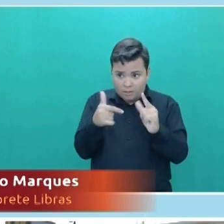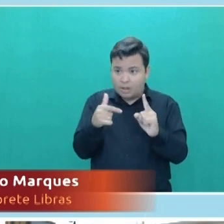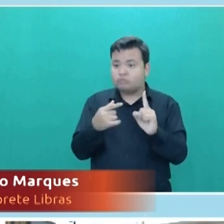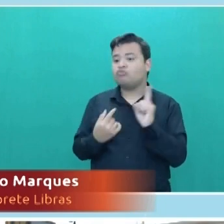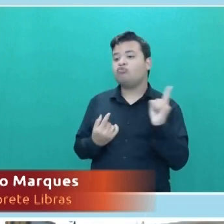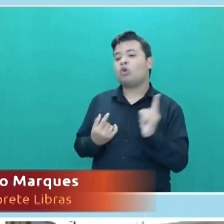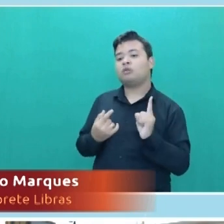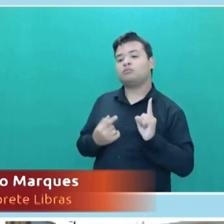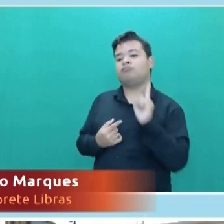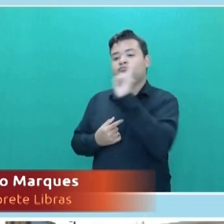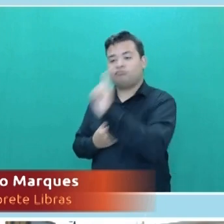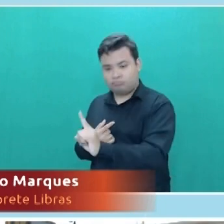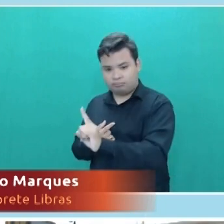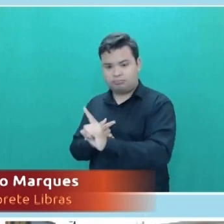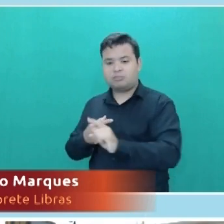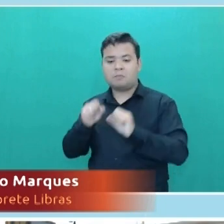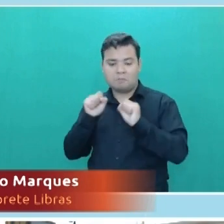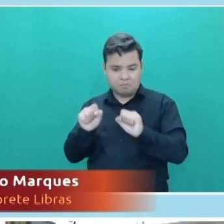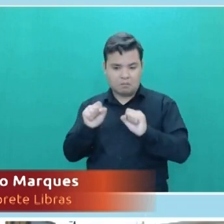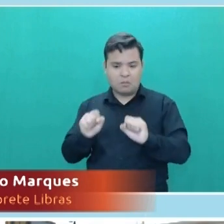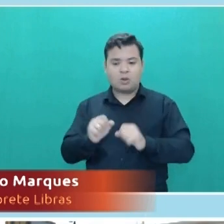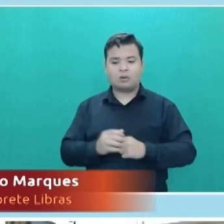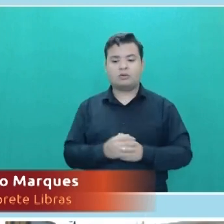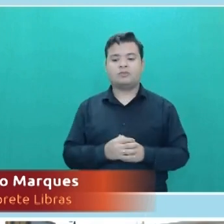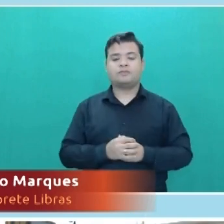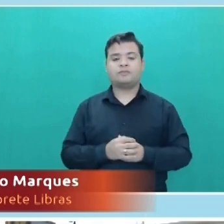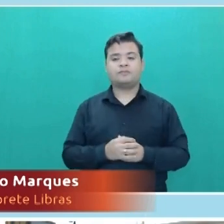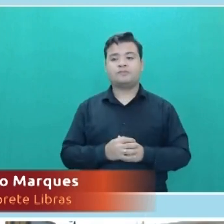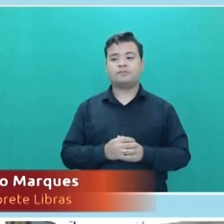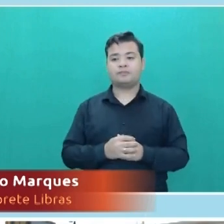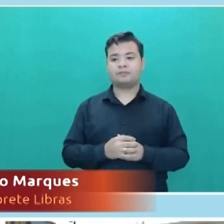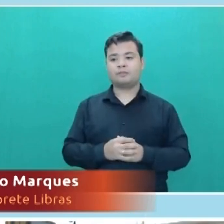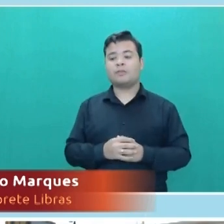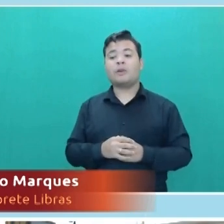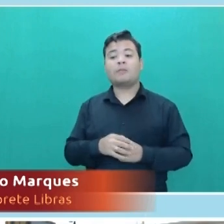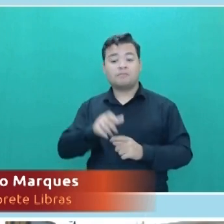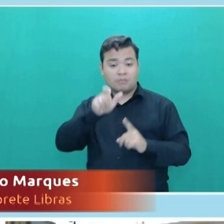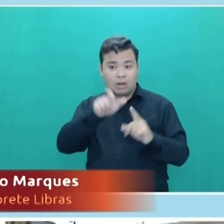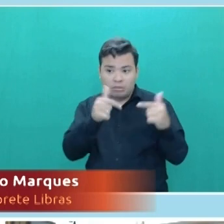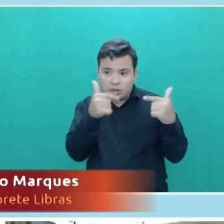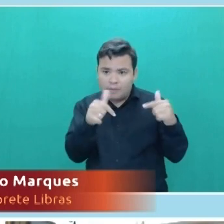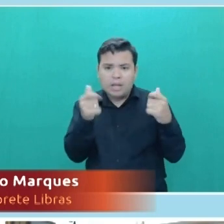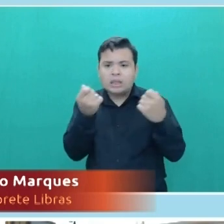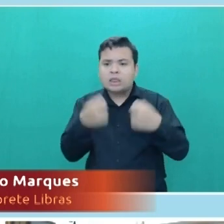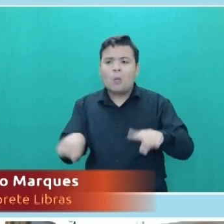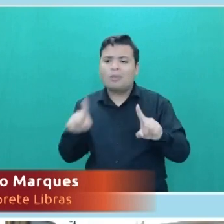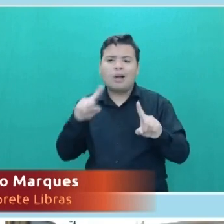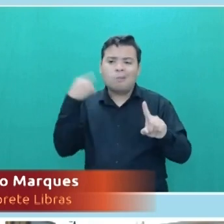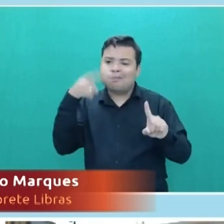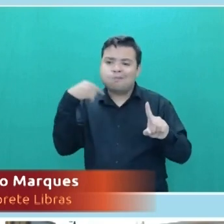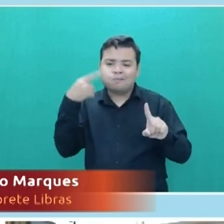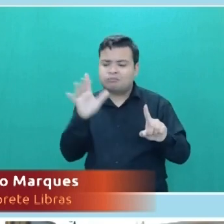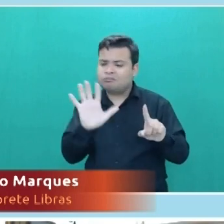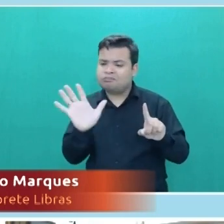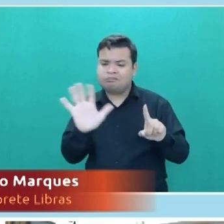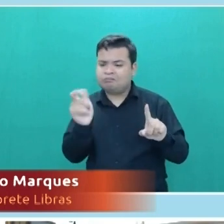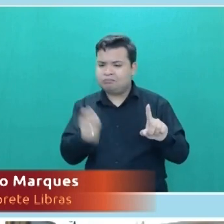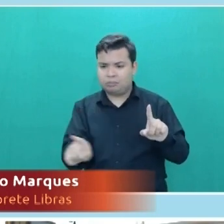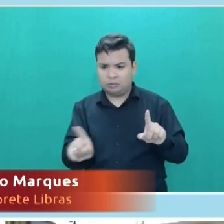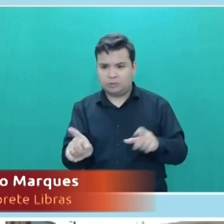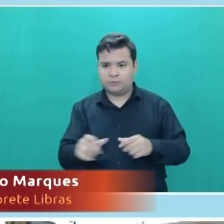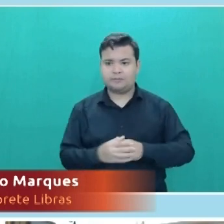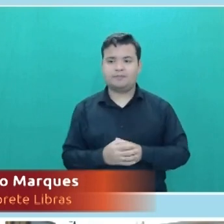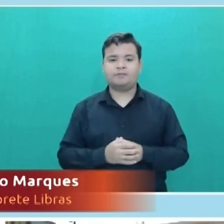de ius postulandi. O trabalhador não precisa de um advogado para demandar. É sempre importante que,